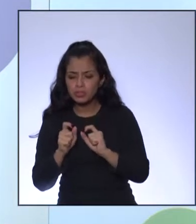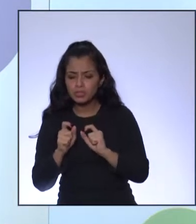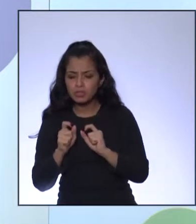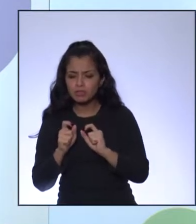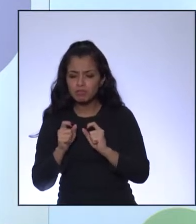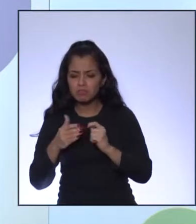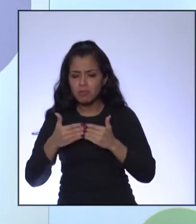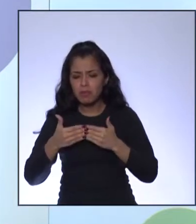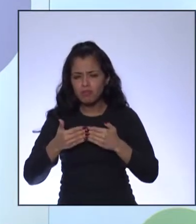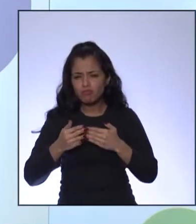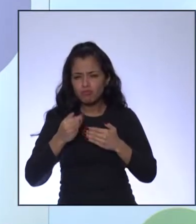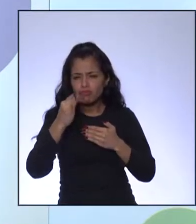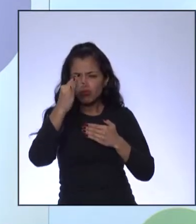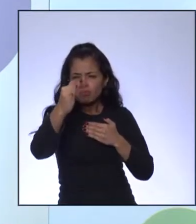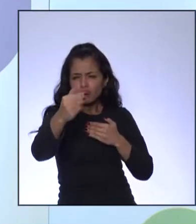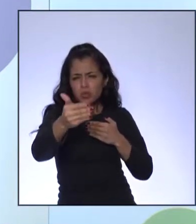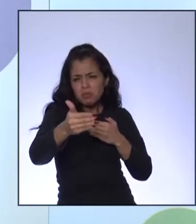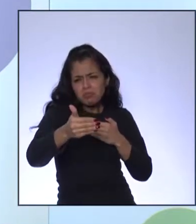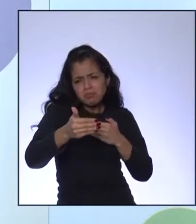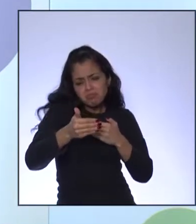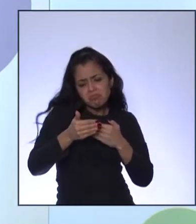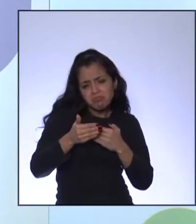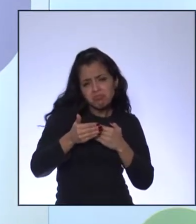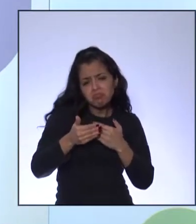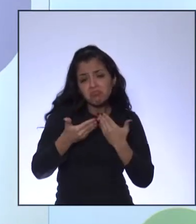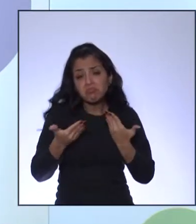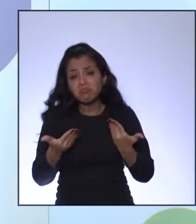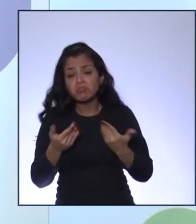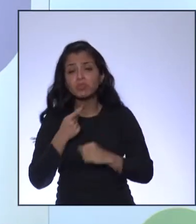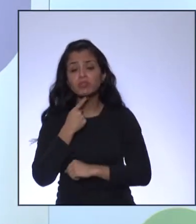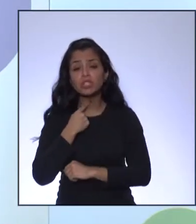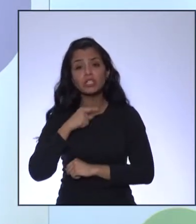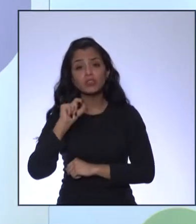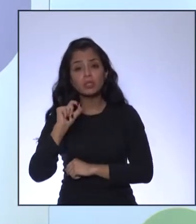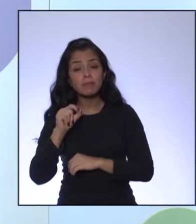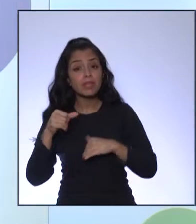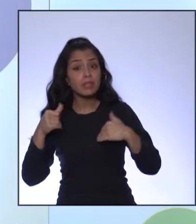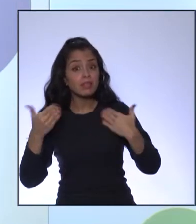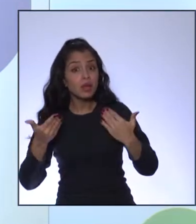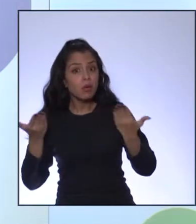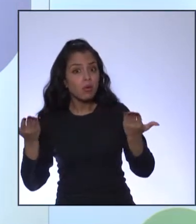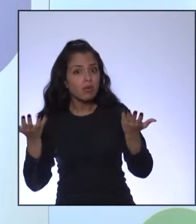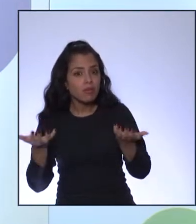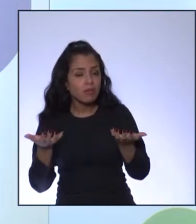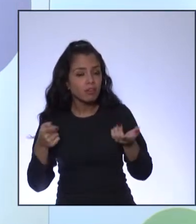longo prazo, curto prazo. Então, eu gostaria que vocês, agora,